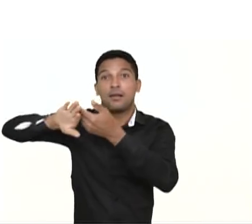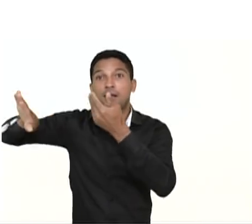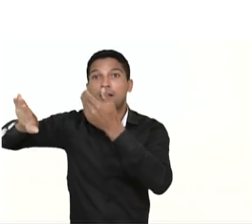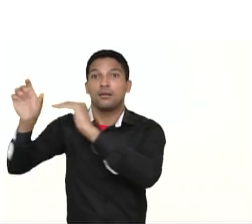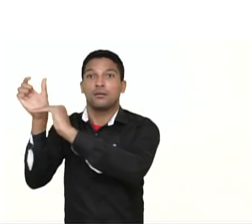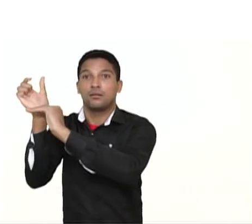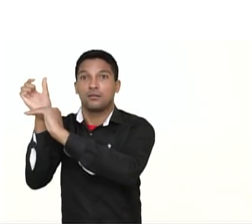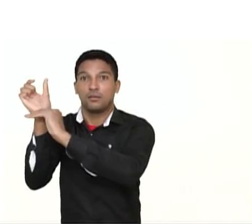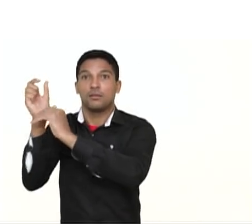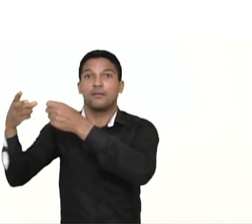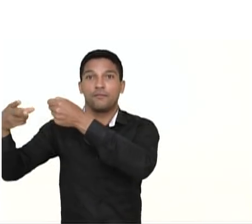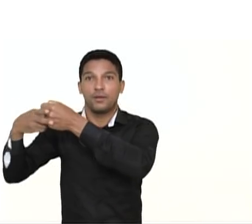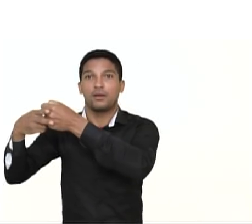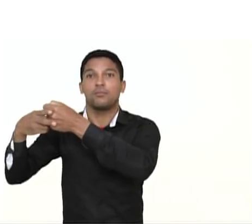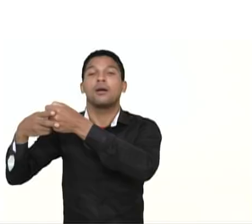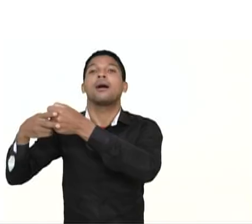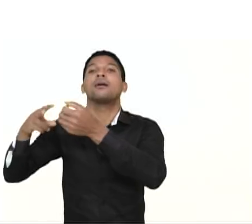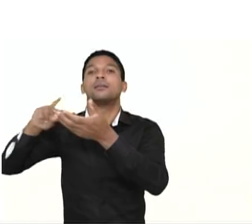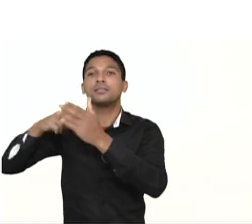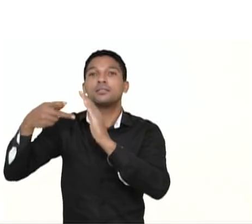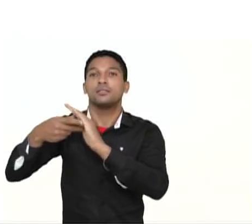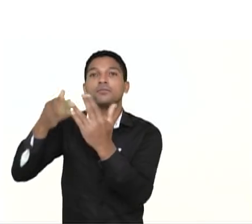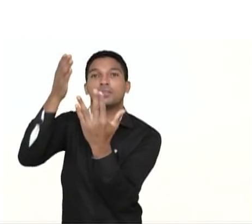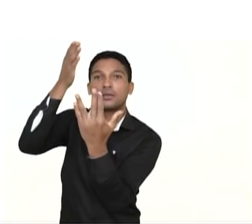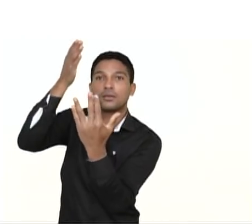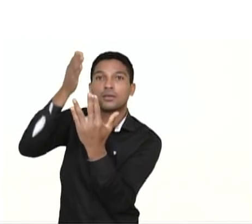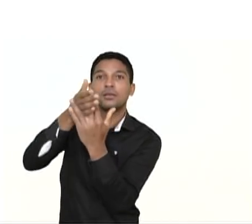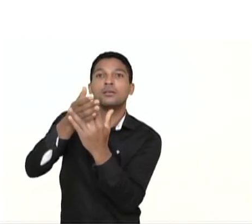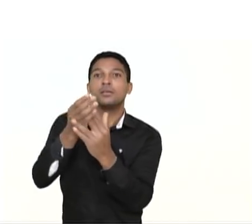orações e não apenas uma, certo?